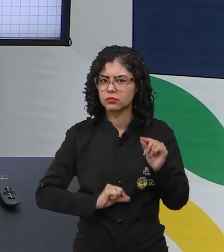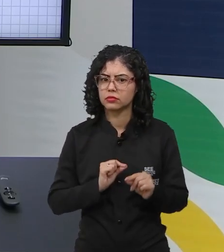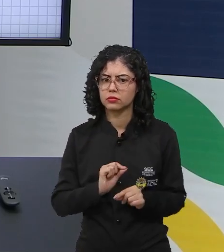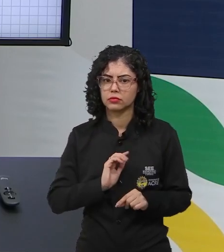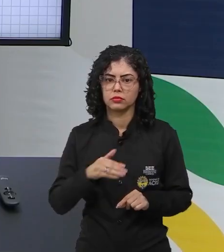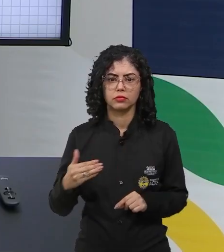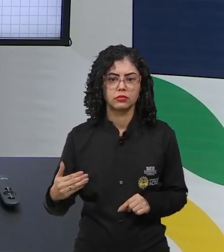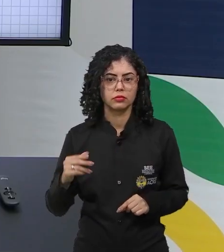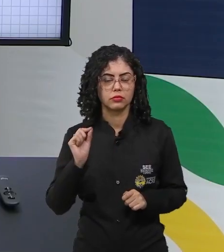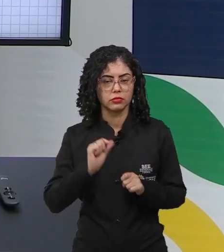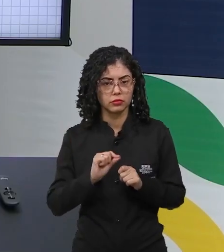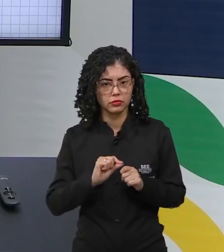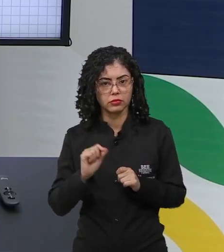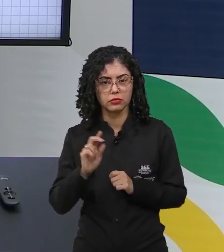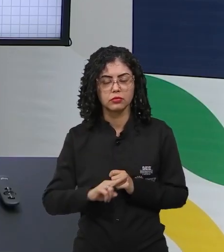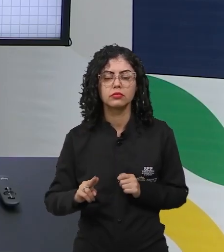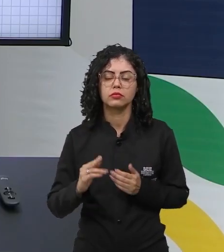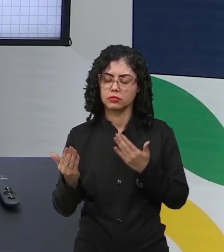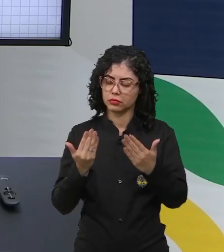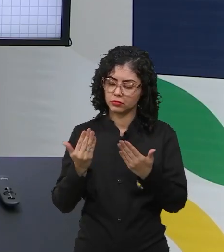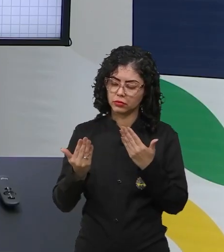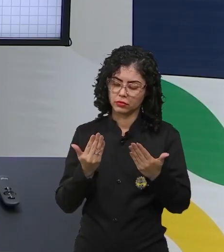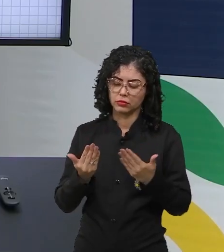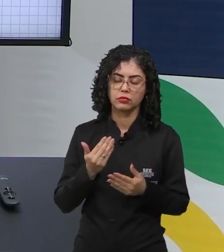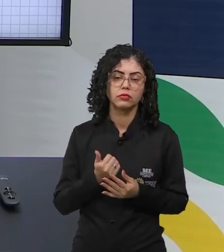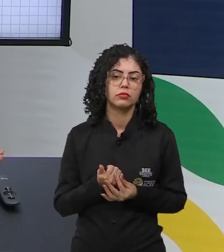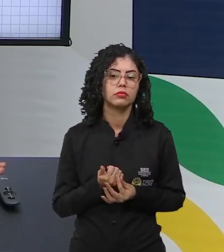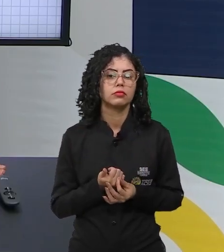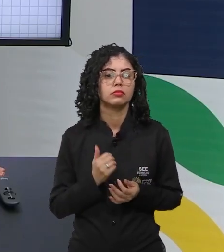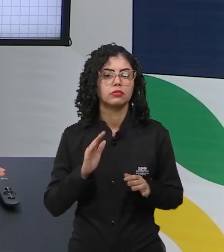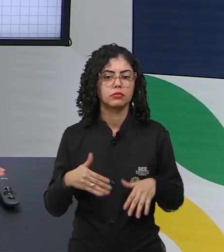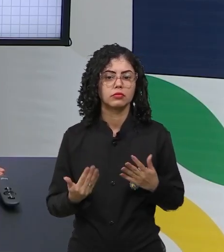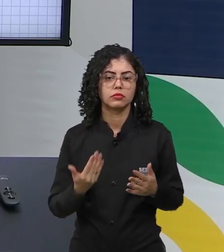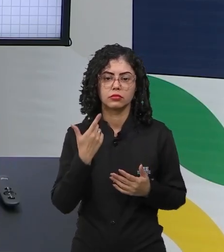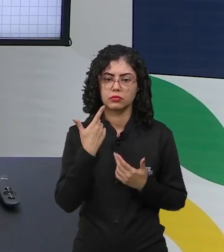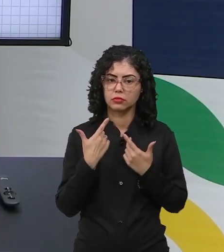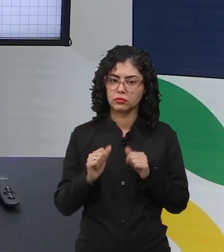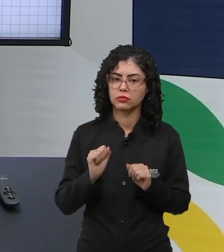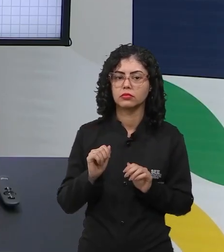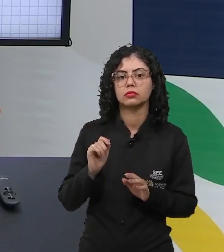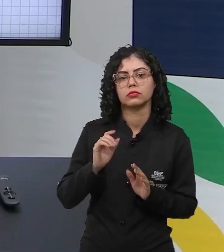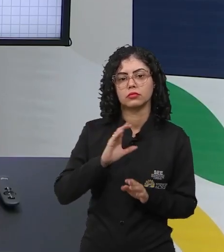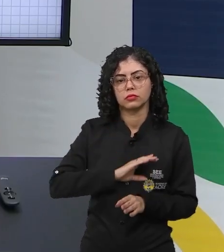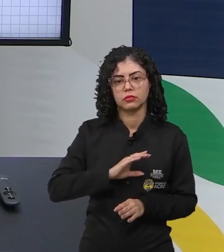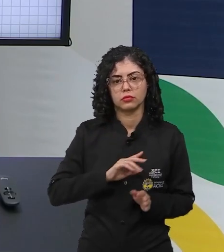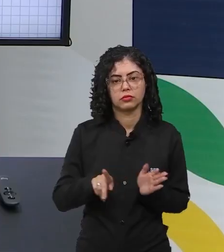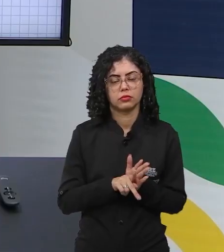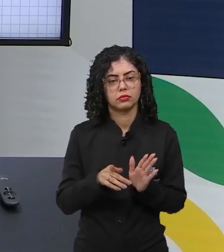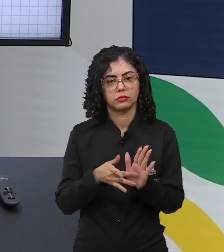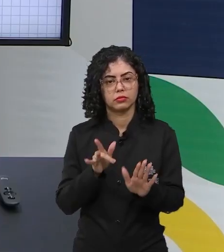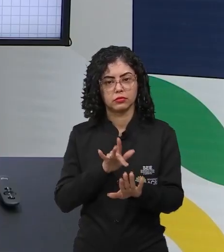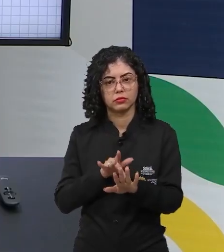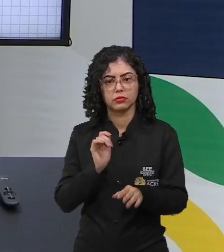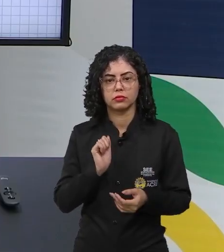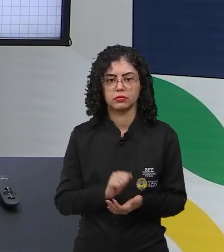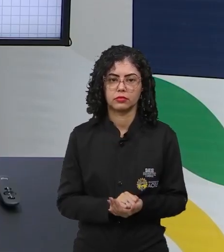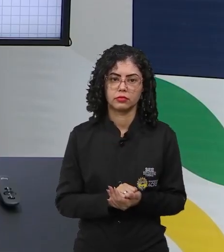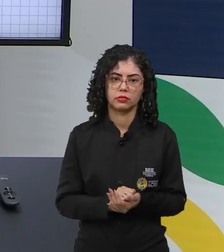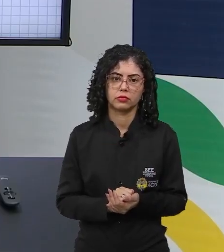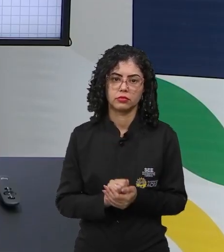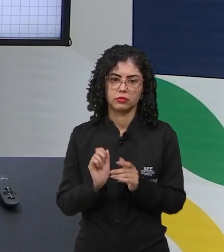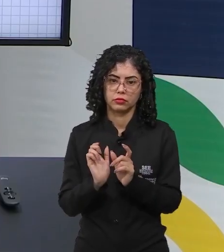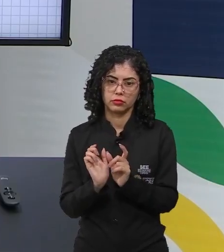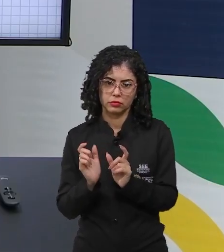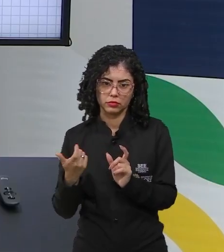quando você faz uma comparação. Lembra que as figuras de linguagem, elas sempre vão ser no sentido que? Conotativo,